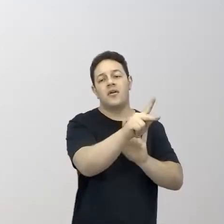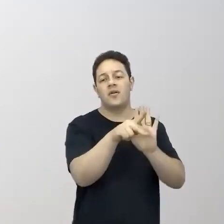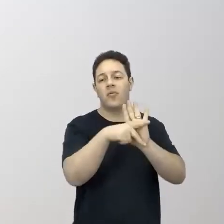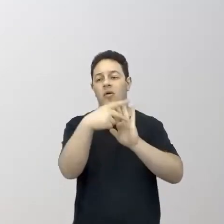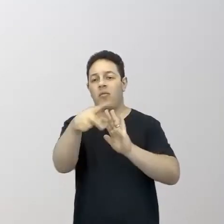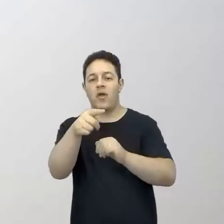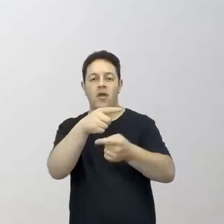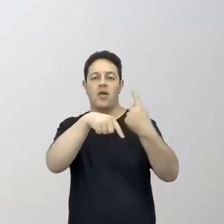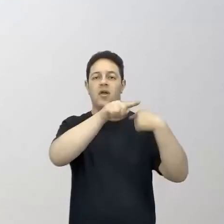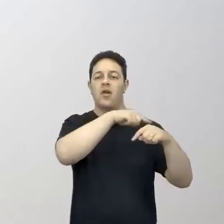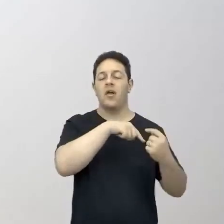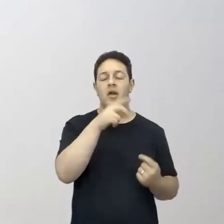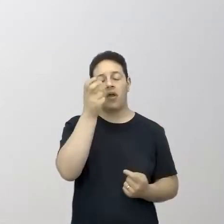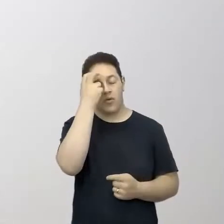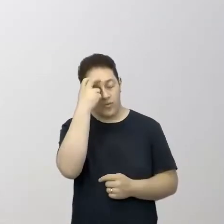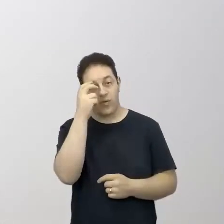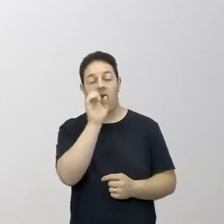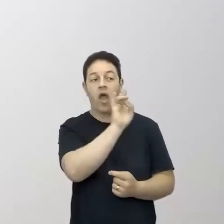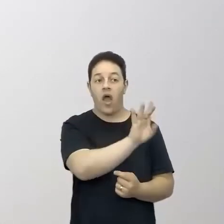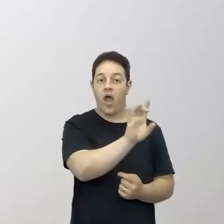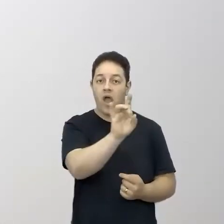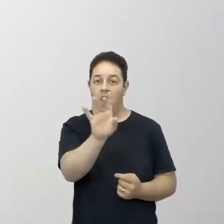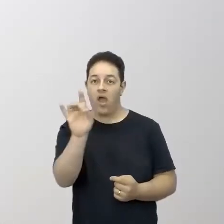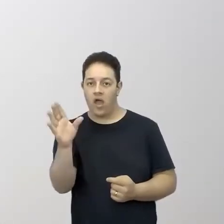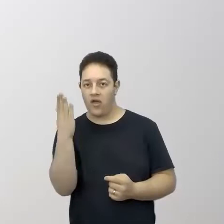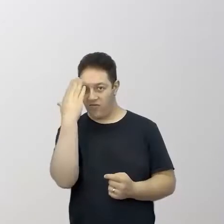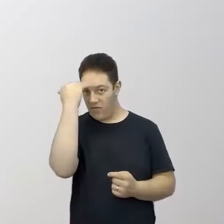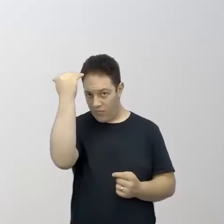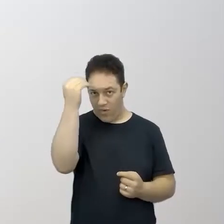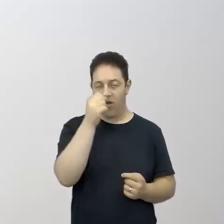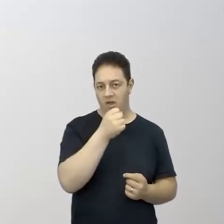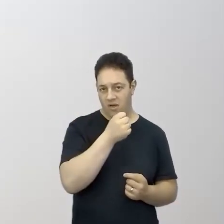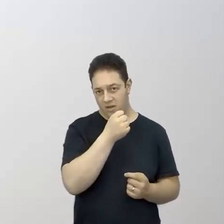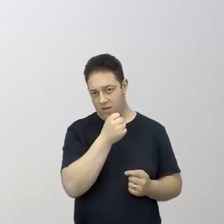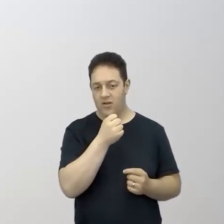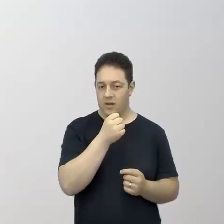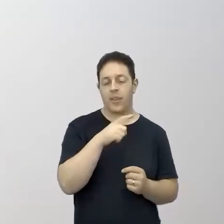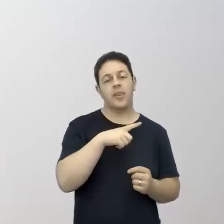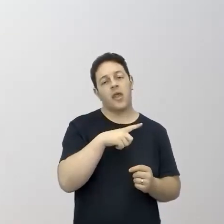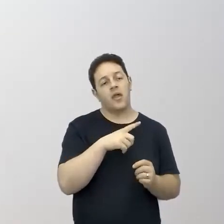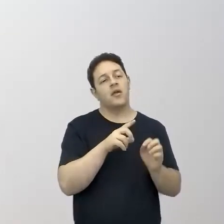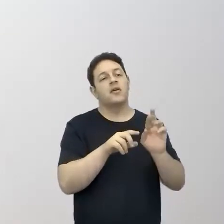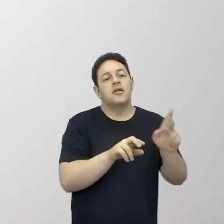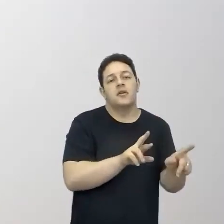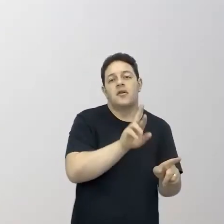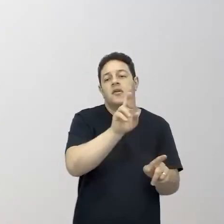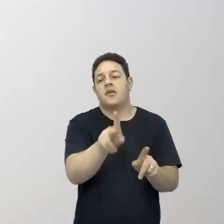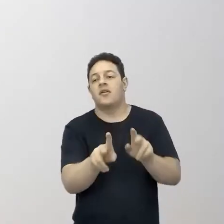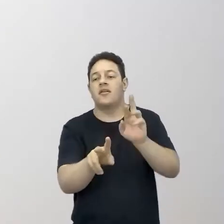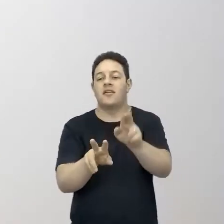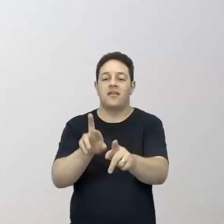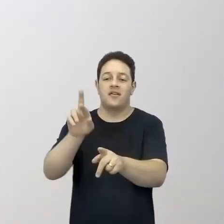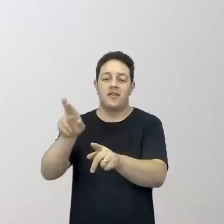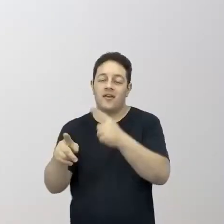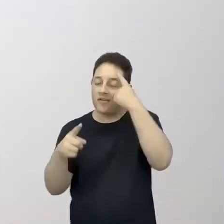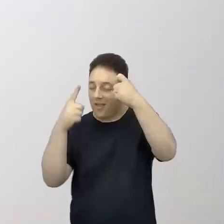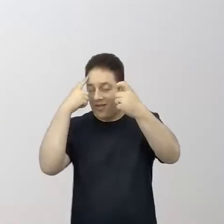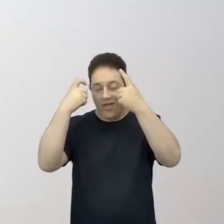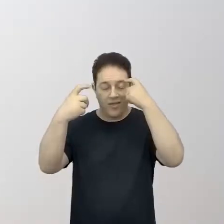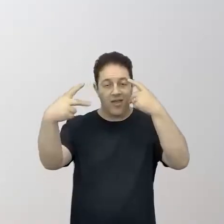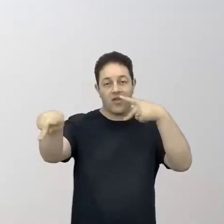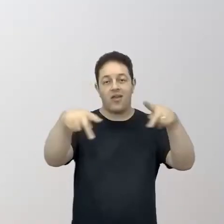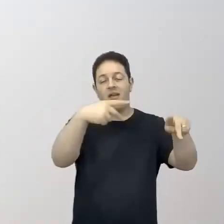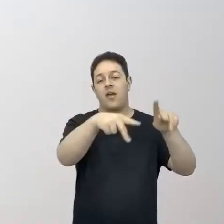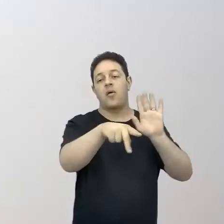construção, e cada artista vai fazer uma determinada realização, né, daquela ideia. E é por isso